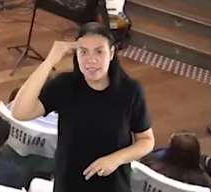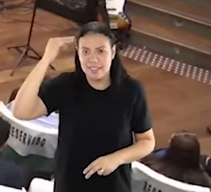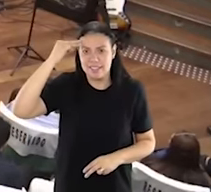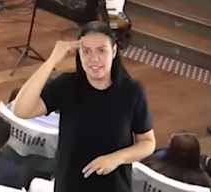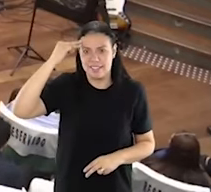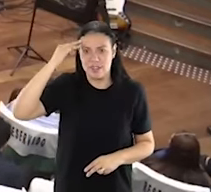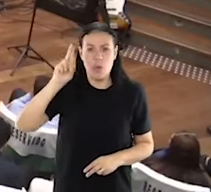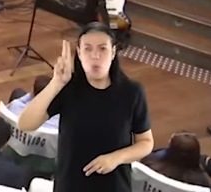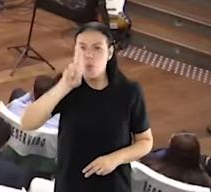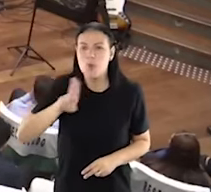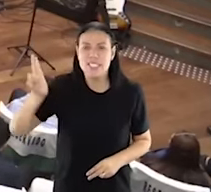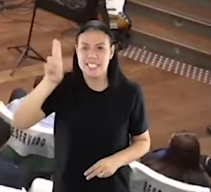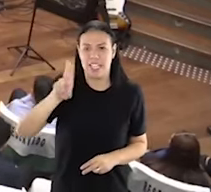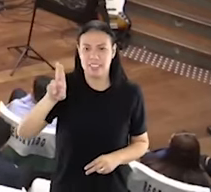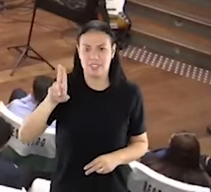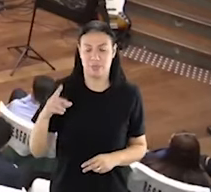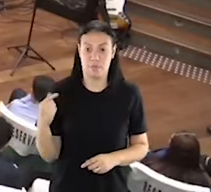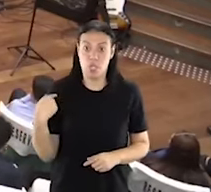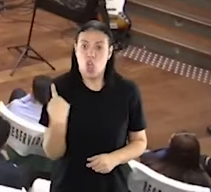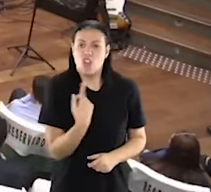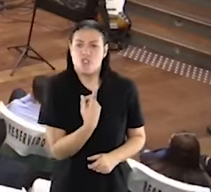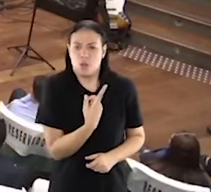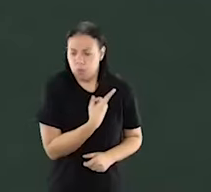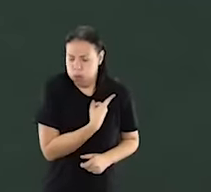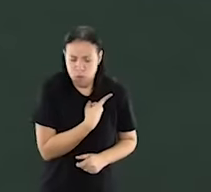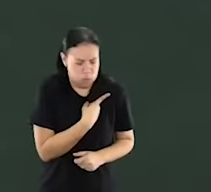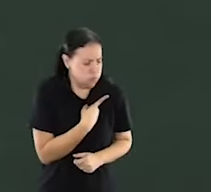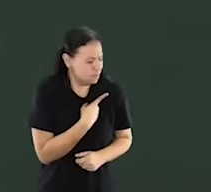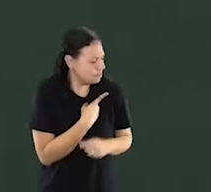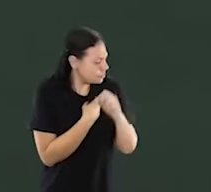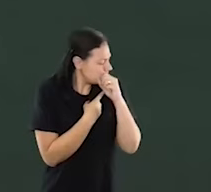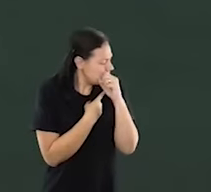Nós vivemos uma geração extremamente egoísta.